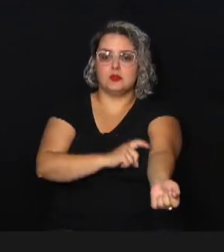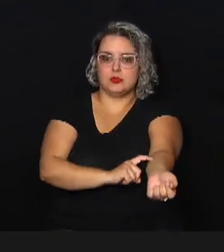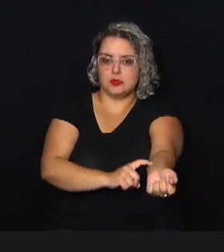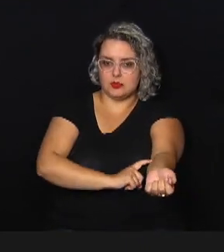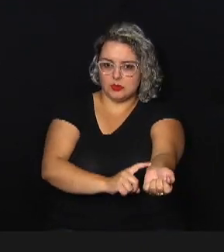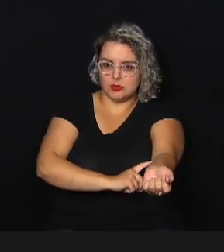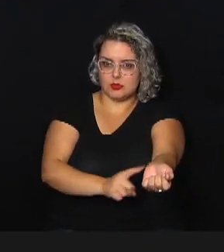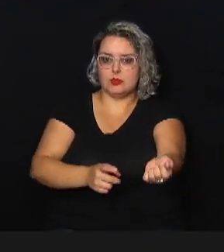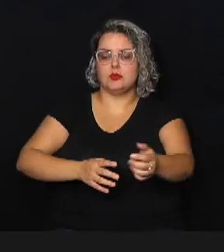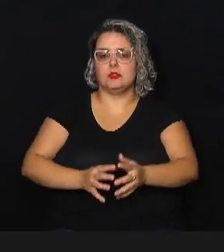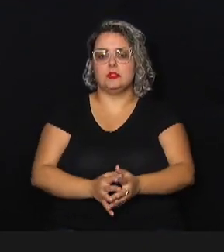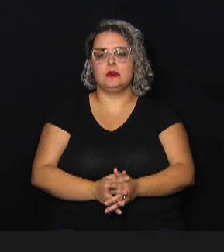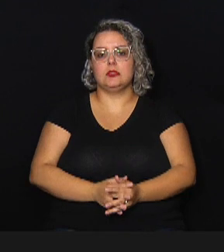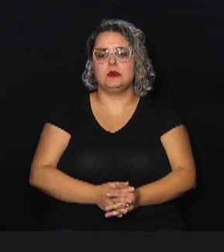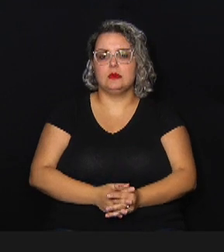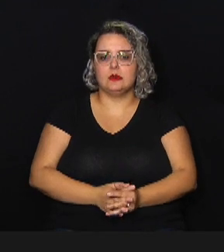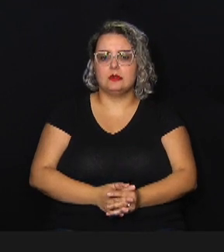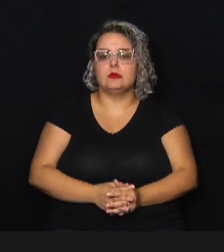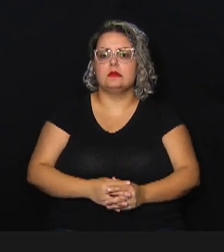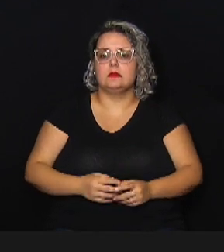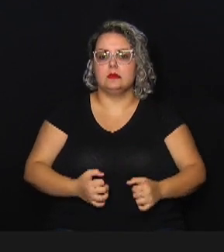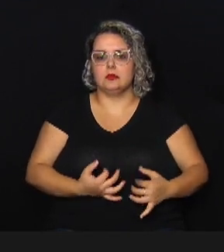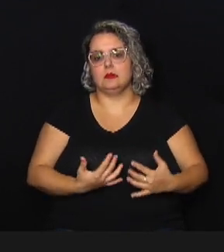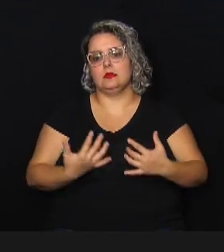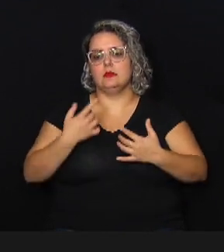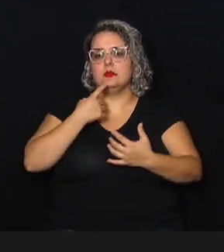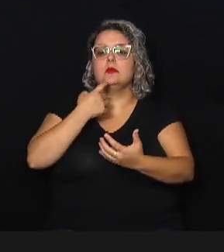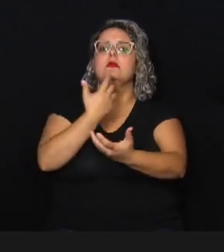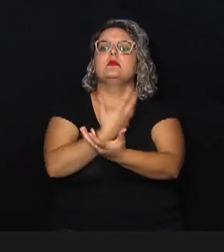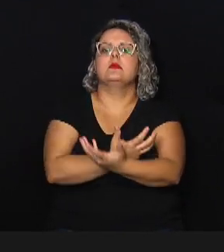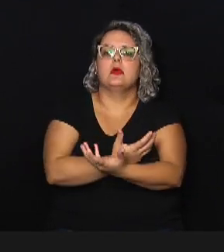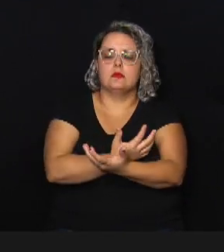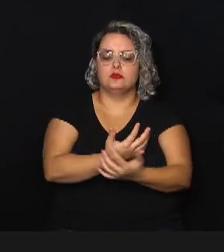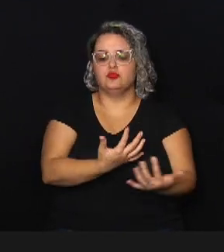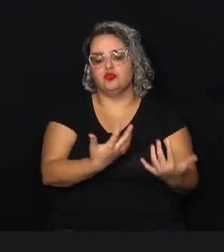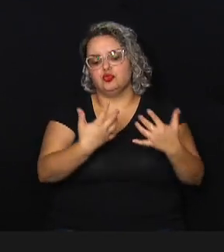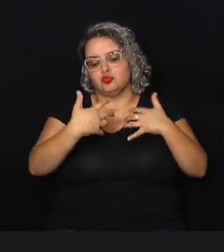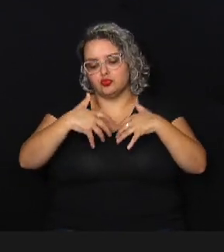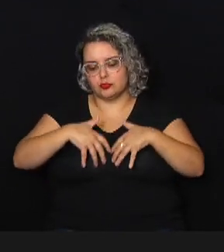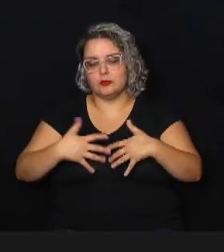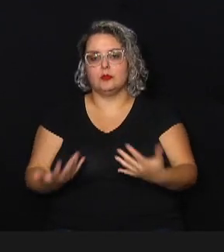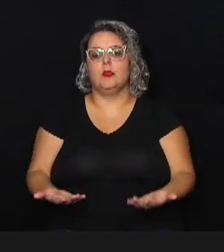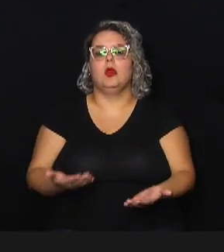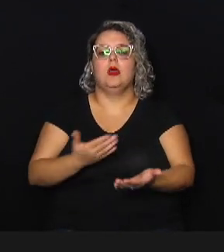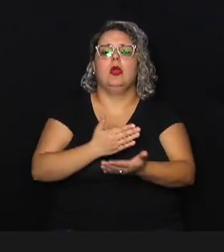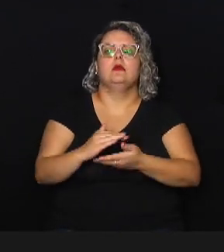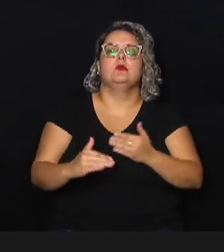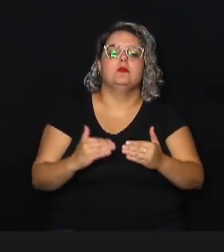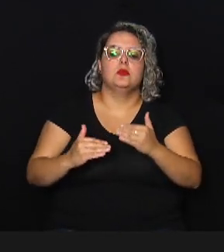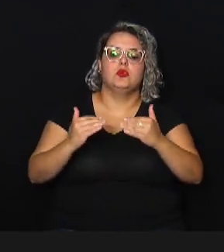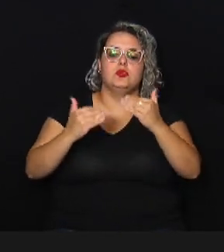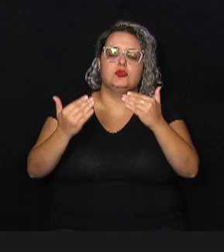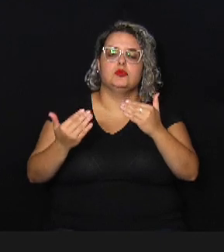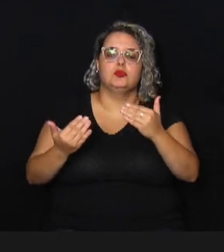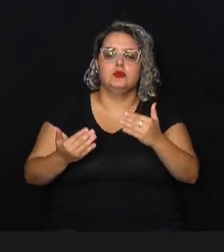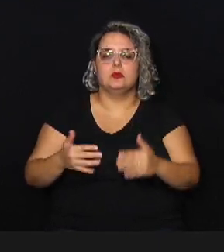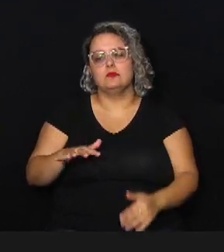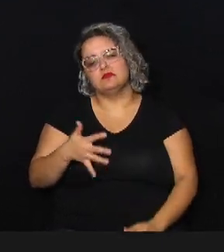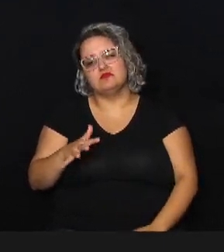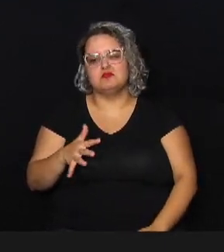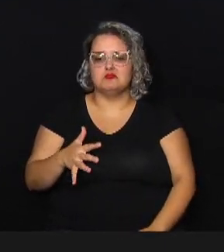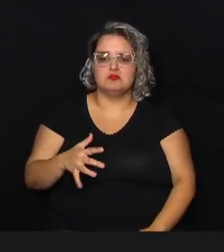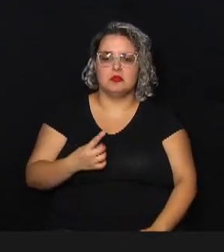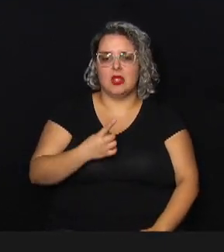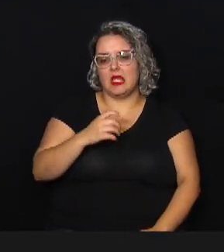do paciente, ela vai migrar lá para a medula óssea e começa a se proliferar lá dentro. Então, mais ou menos uns 10